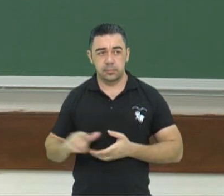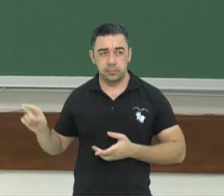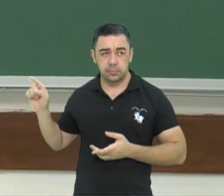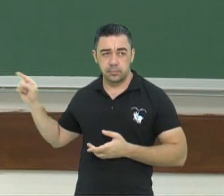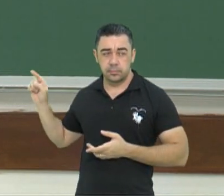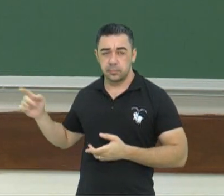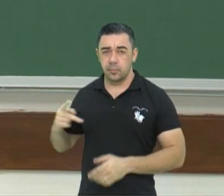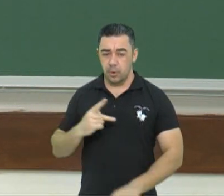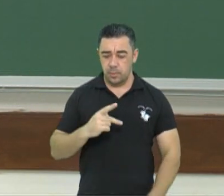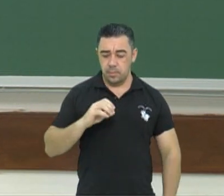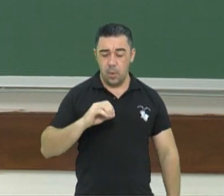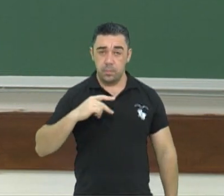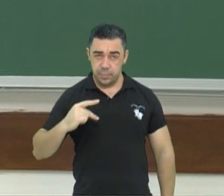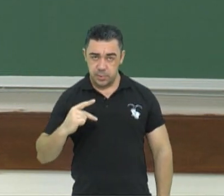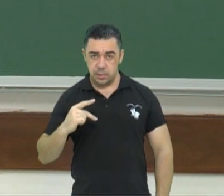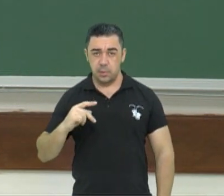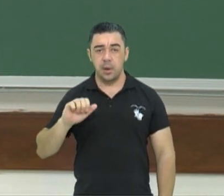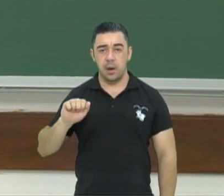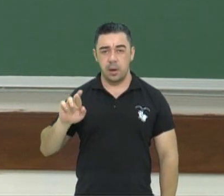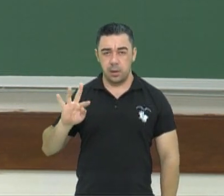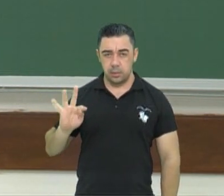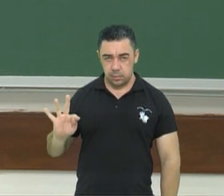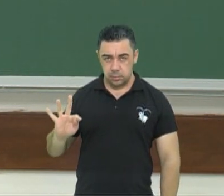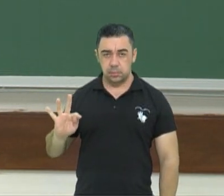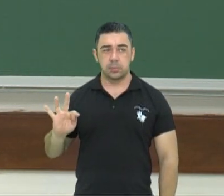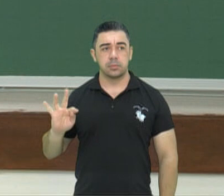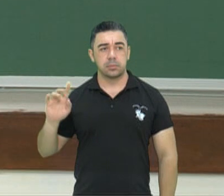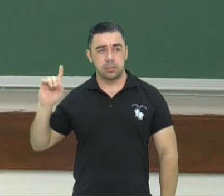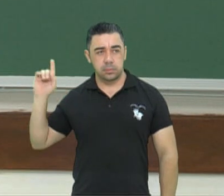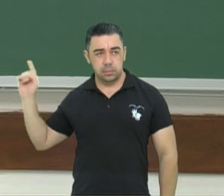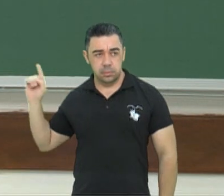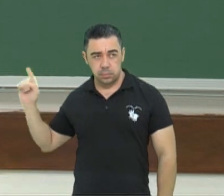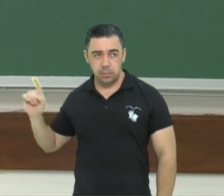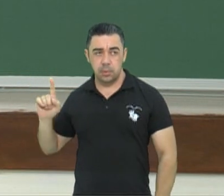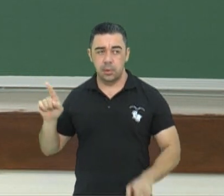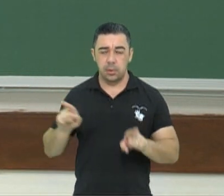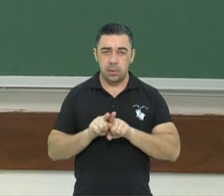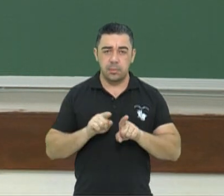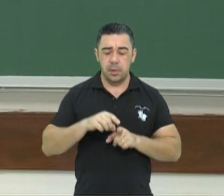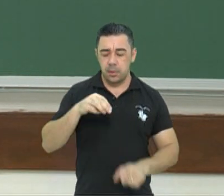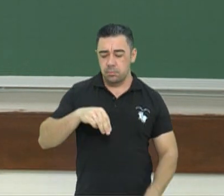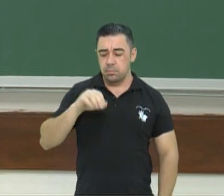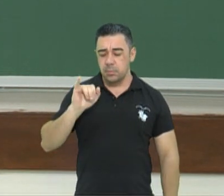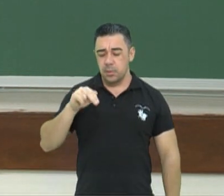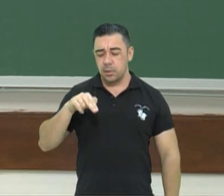arte pop, conceitual e arte contemporânea, e minimalismo.